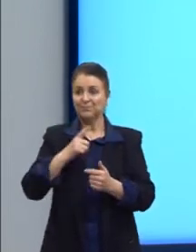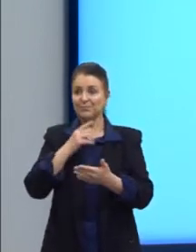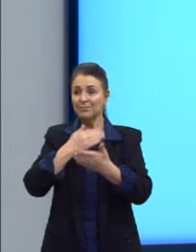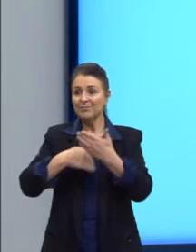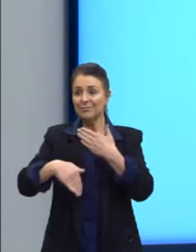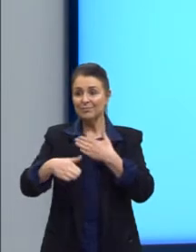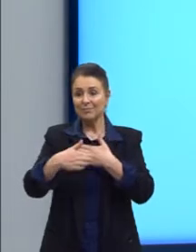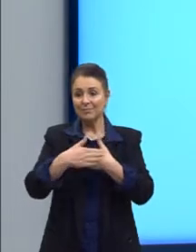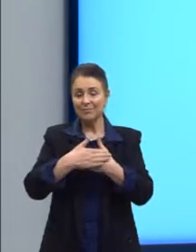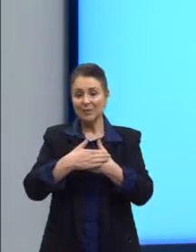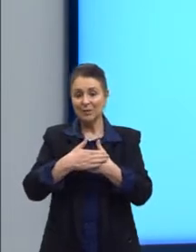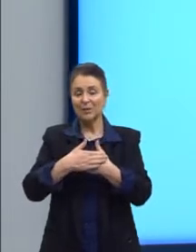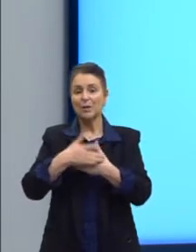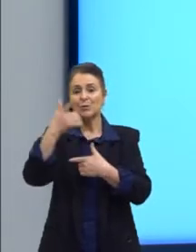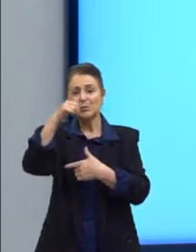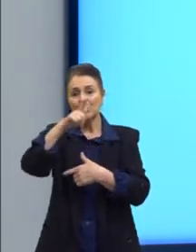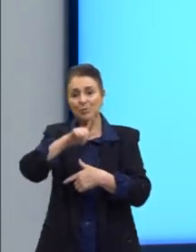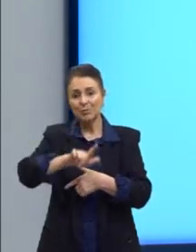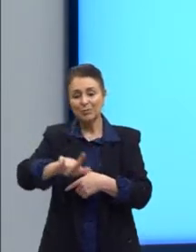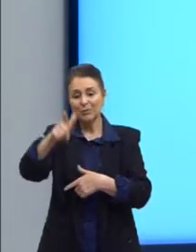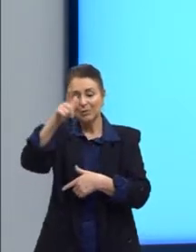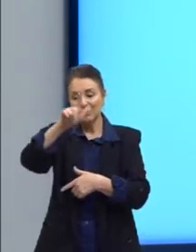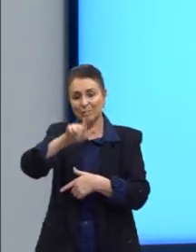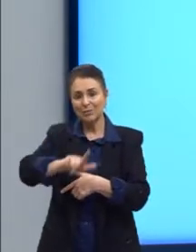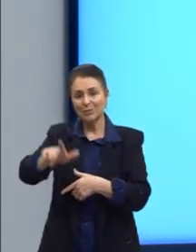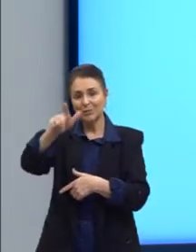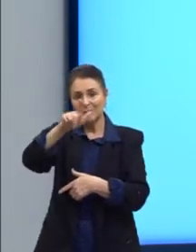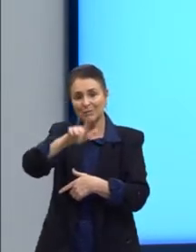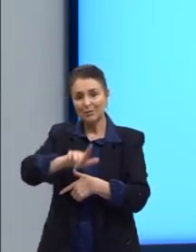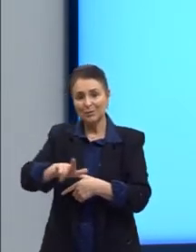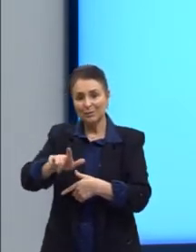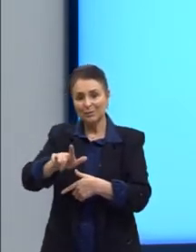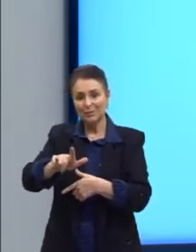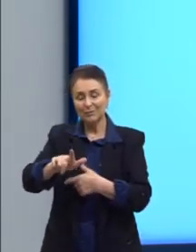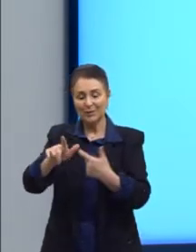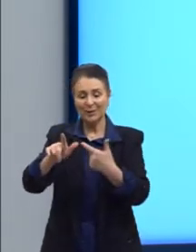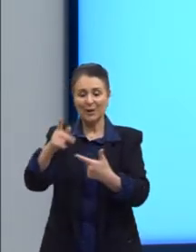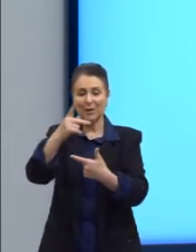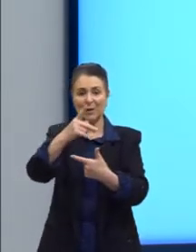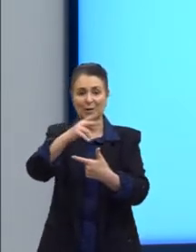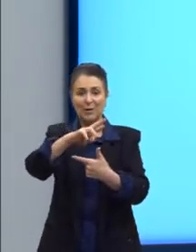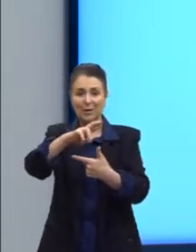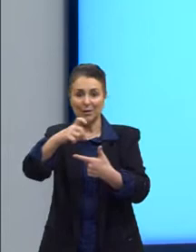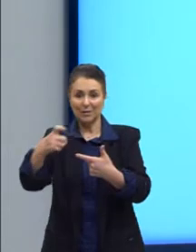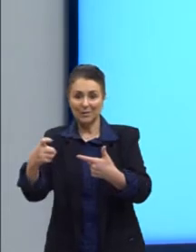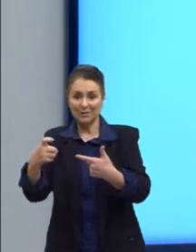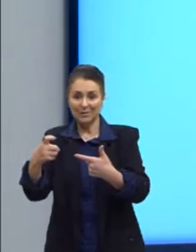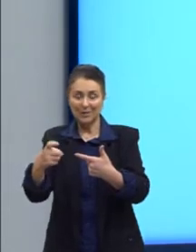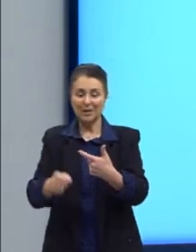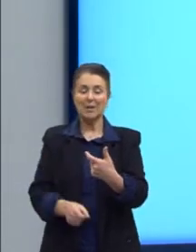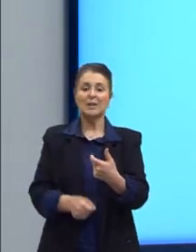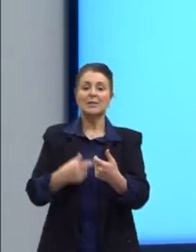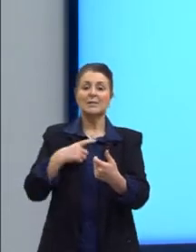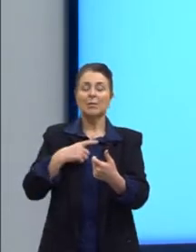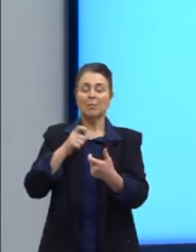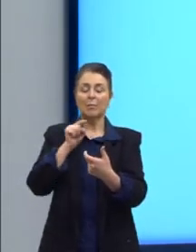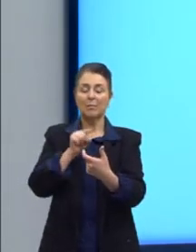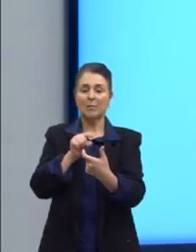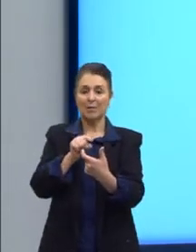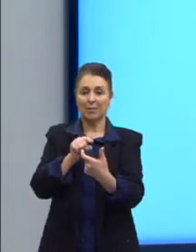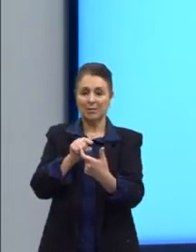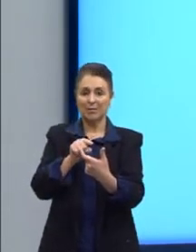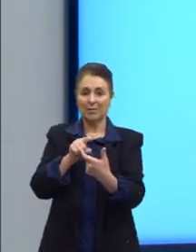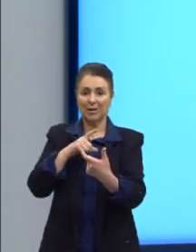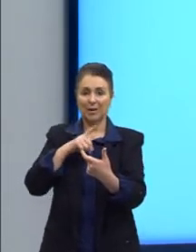todas ali se repetindo né constantemente e elas acabam sendo palavras que vão dar